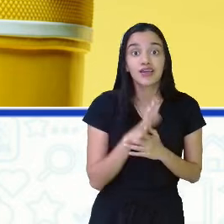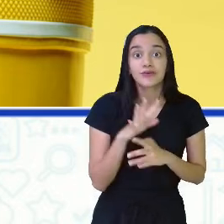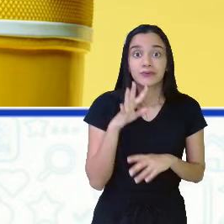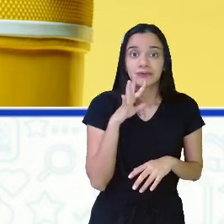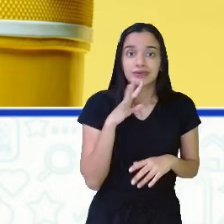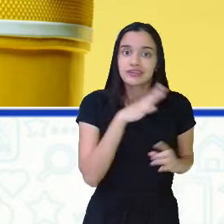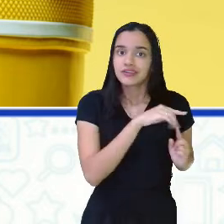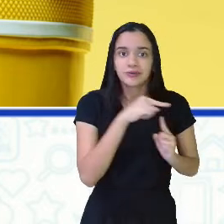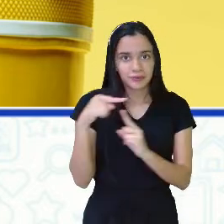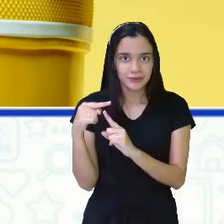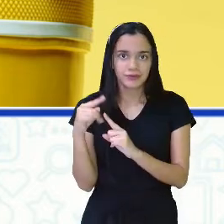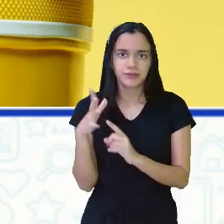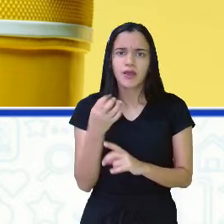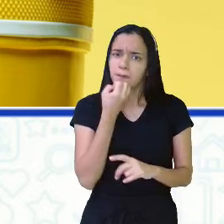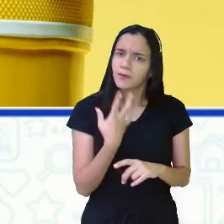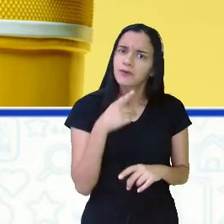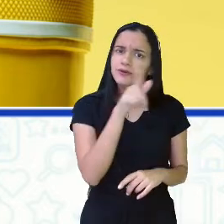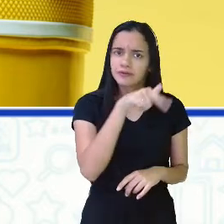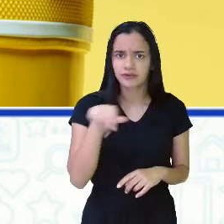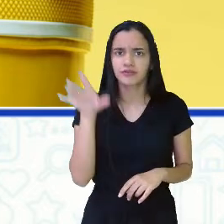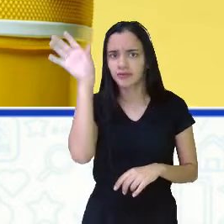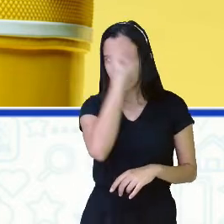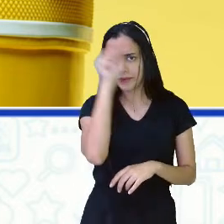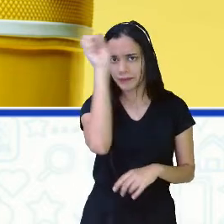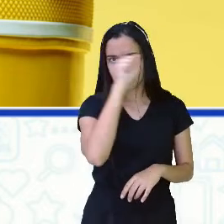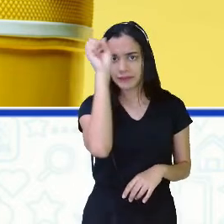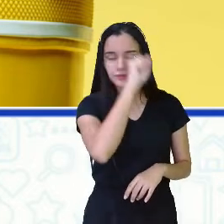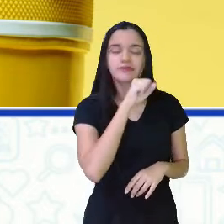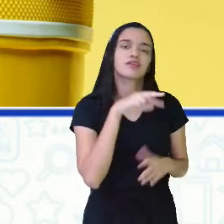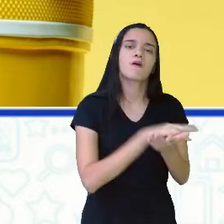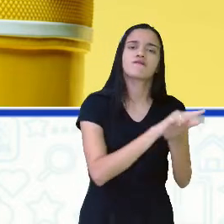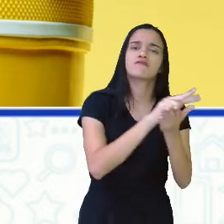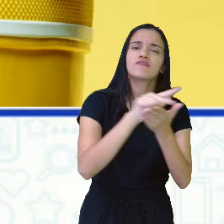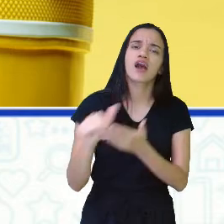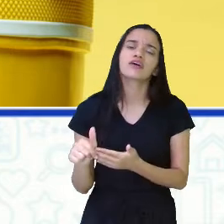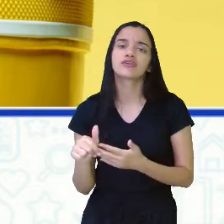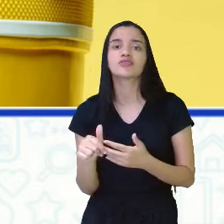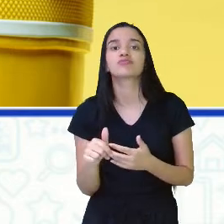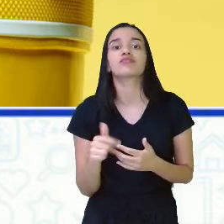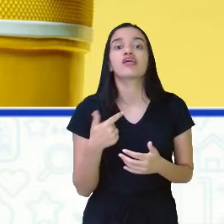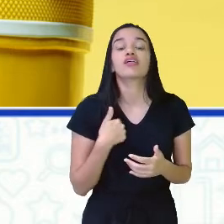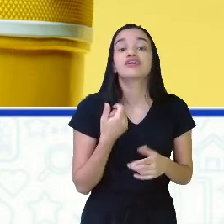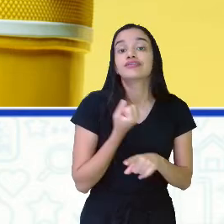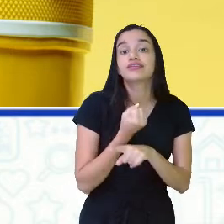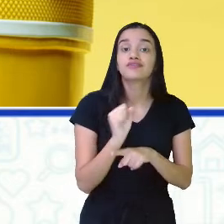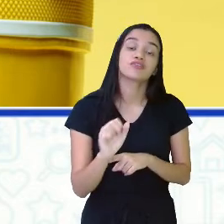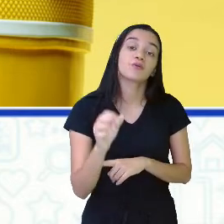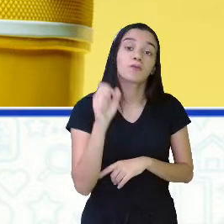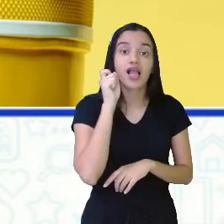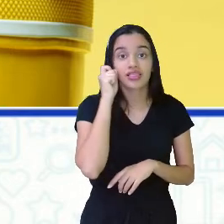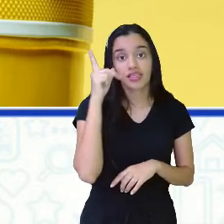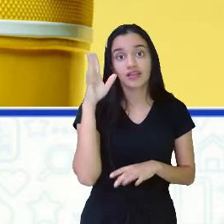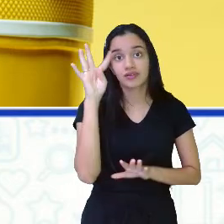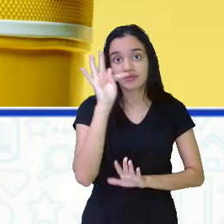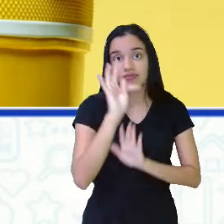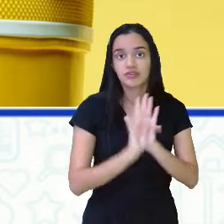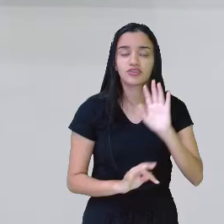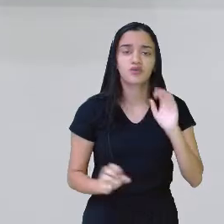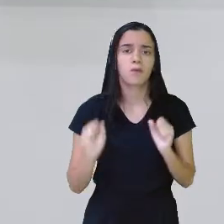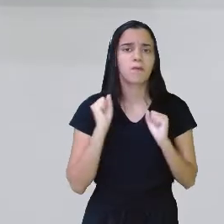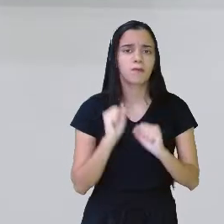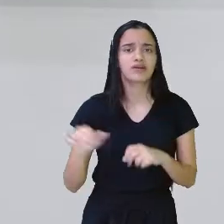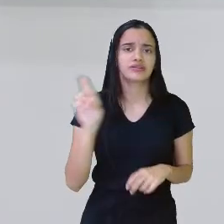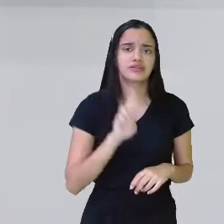né? Não custa nada, é bom que vocês vão aprendendo que há uma infinidade de maneiras de se defender uma ideia no texto. Você pode usar